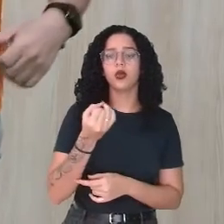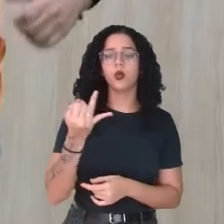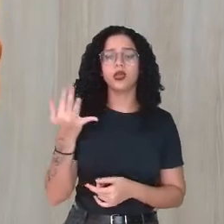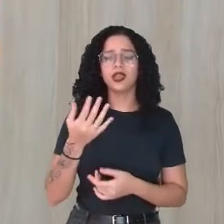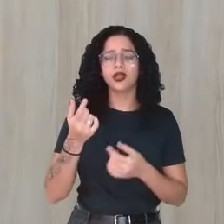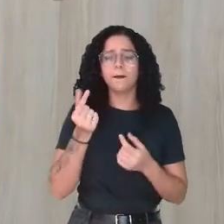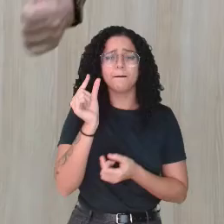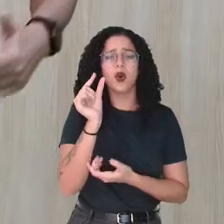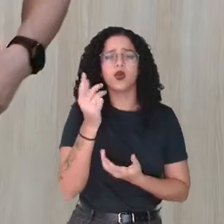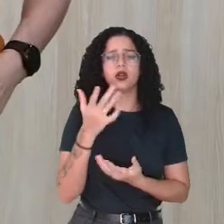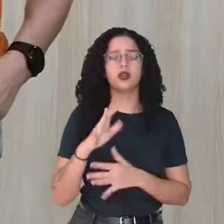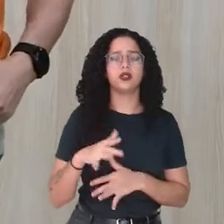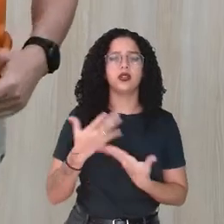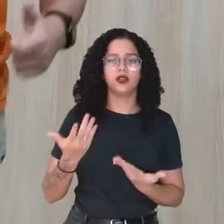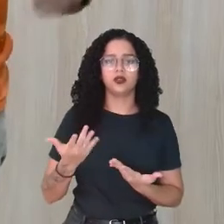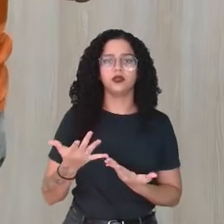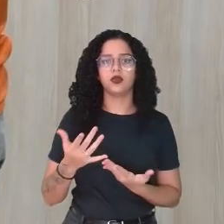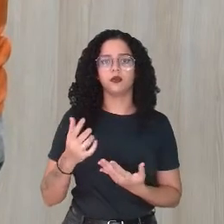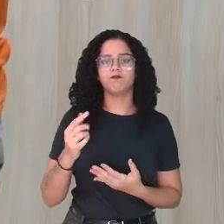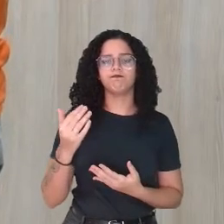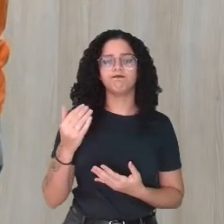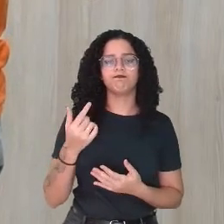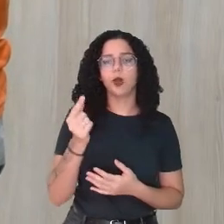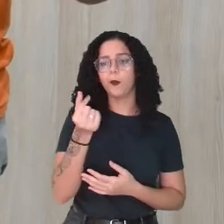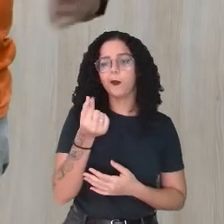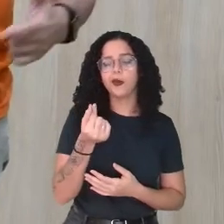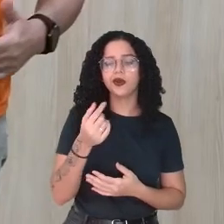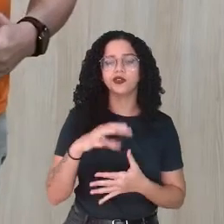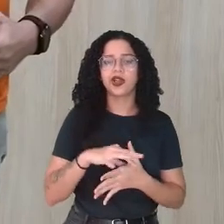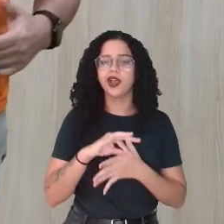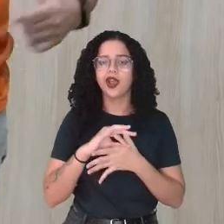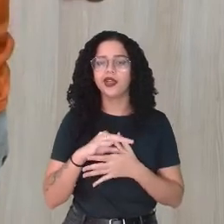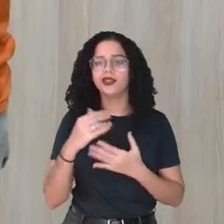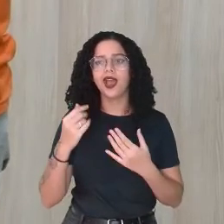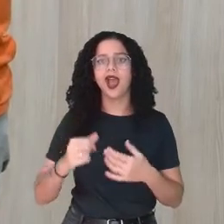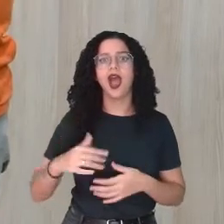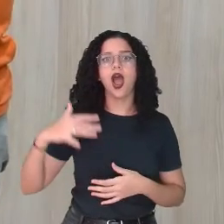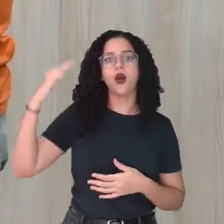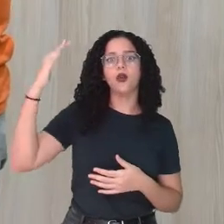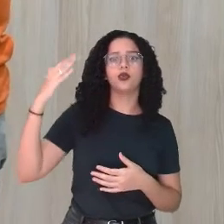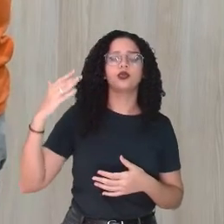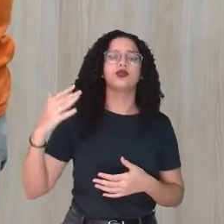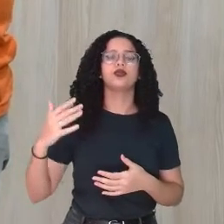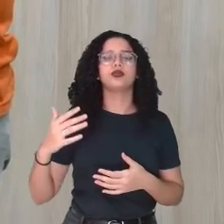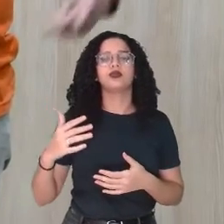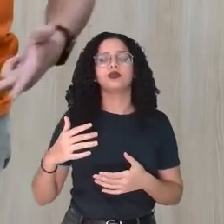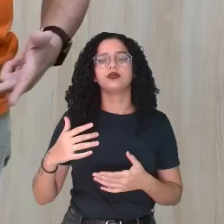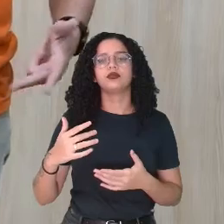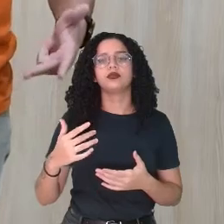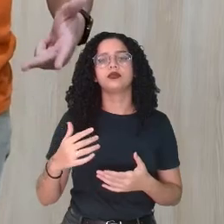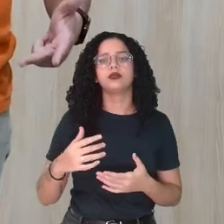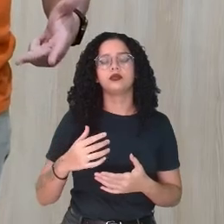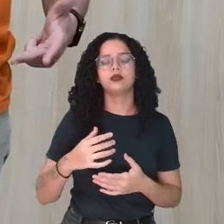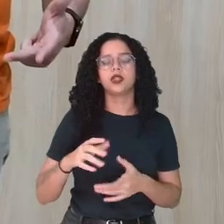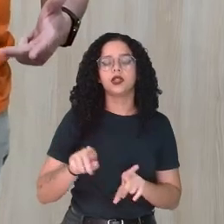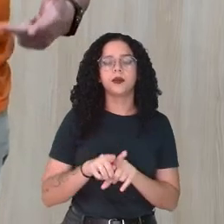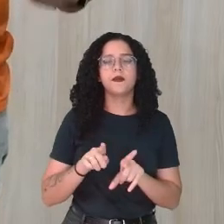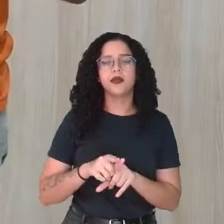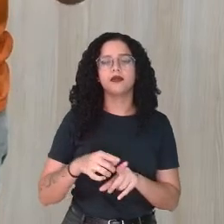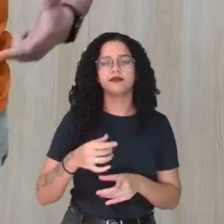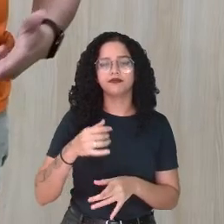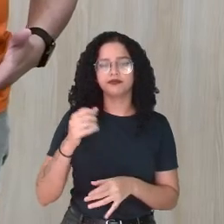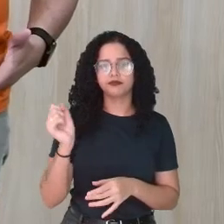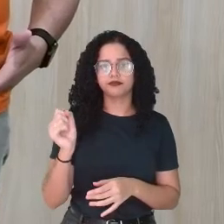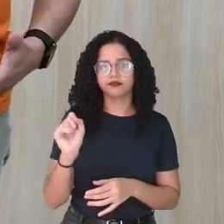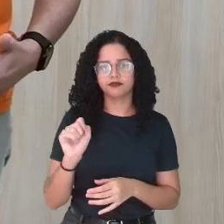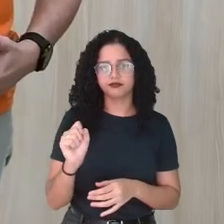Então o preço da carne está alto, o preço, né, do açúcar está alto, porque tem a exportação do açúcar e do álcool, né? E aí a gente